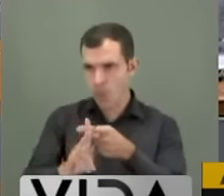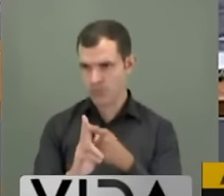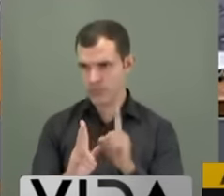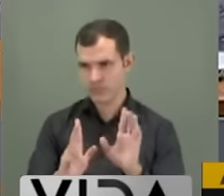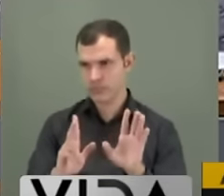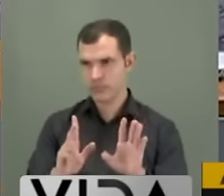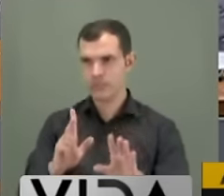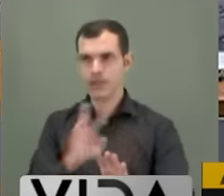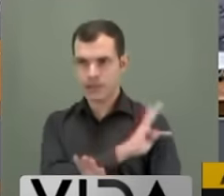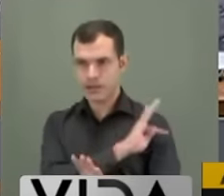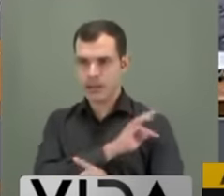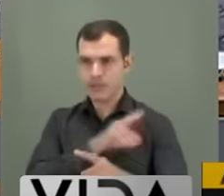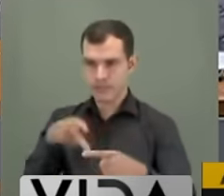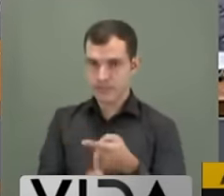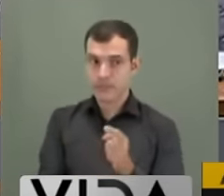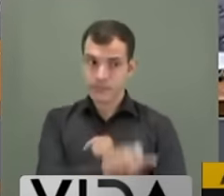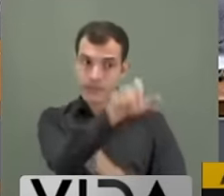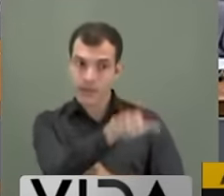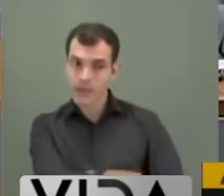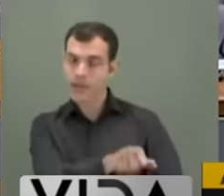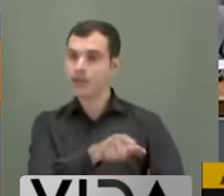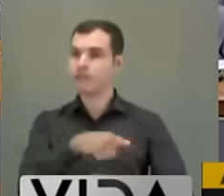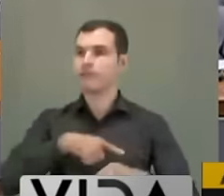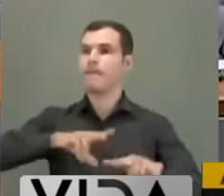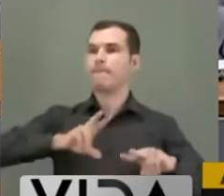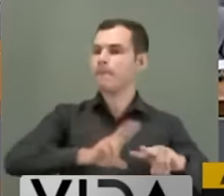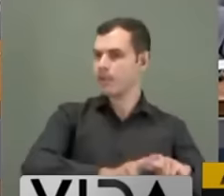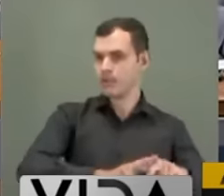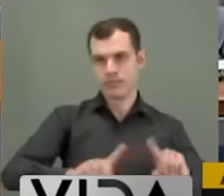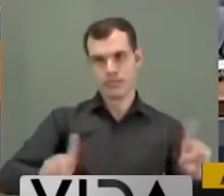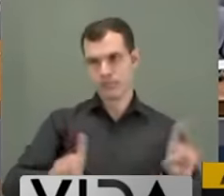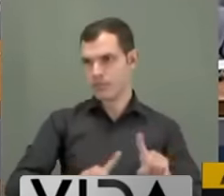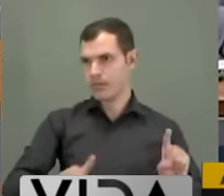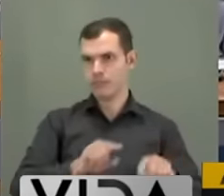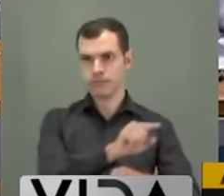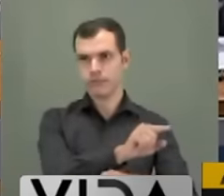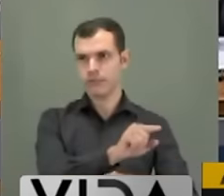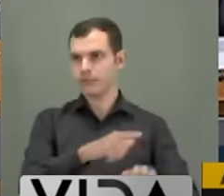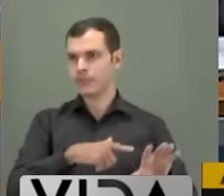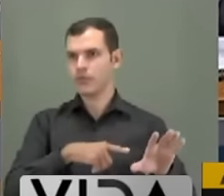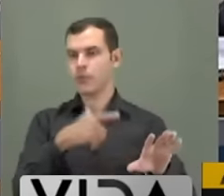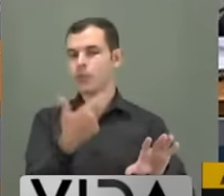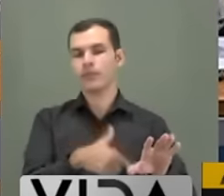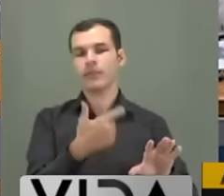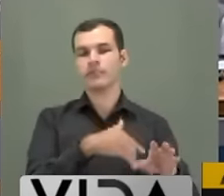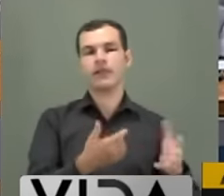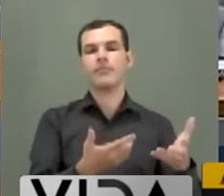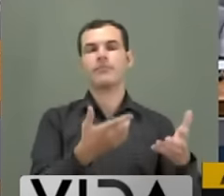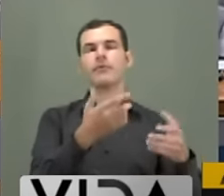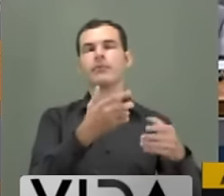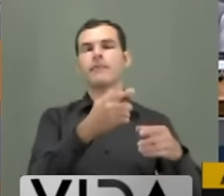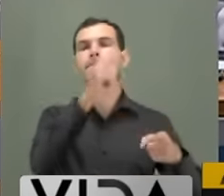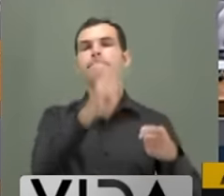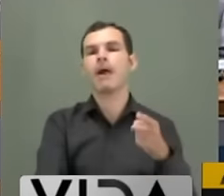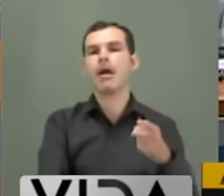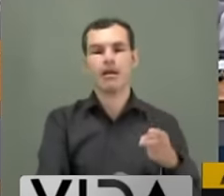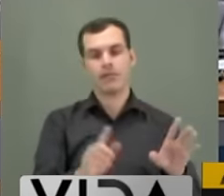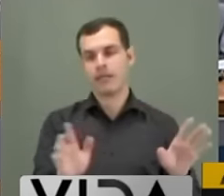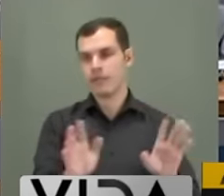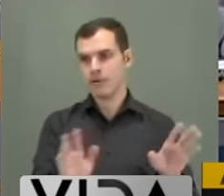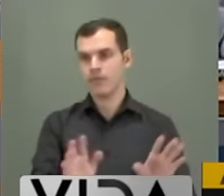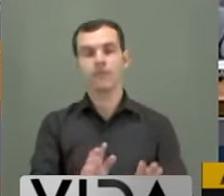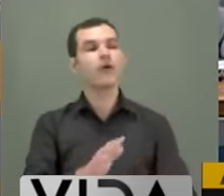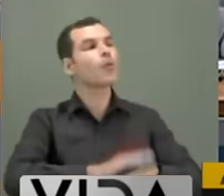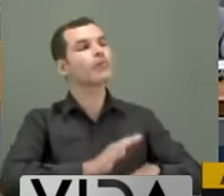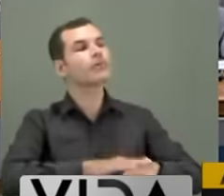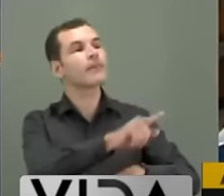entendimento. Ele não foi detido, ele não foi preso, ele não foi inadmitido. Quanto tempo ele ficou lá? Creio que umas